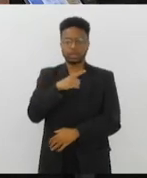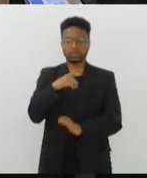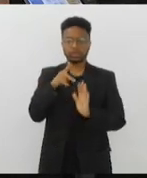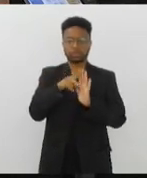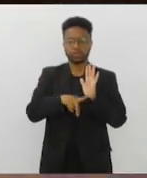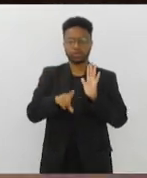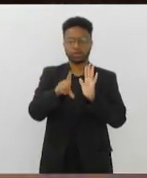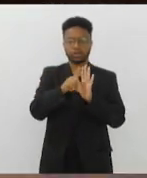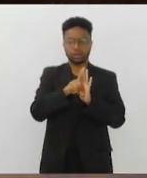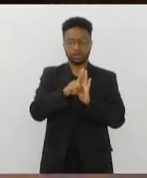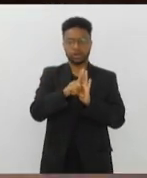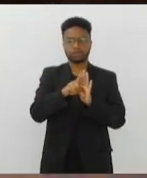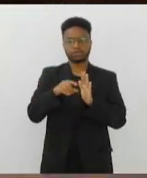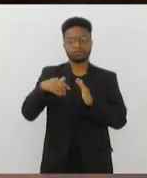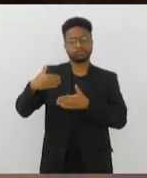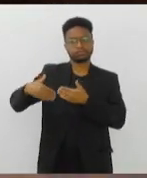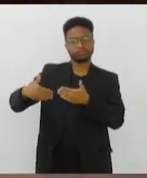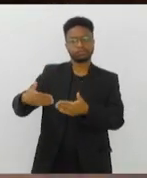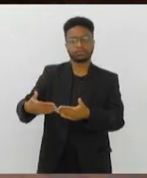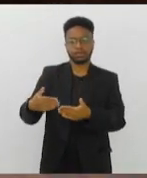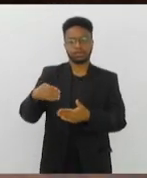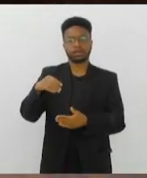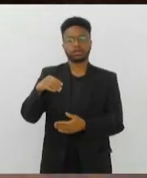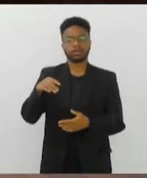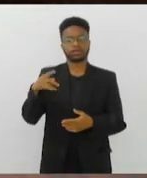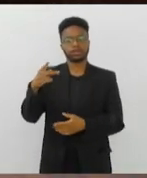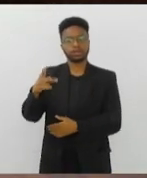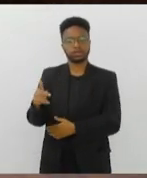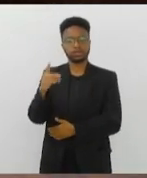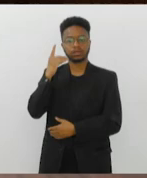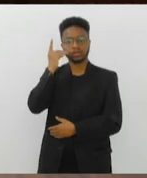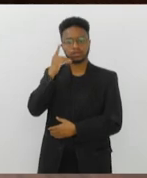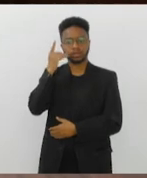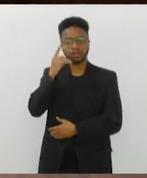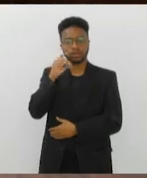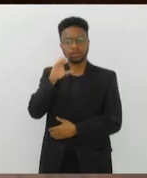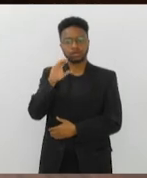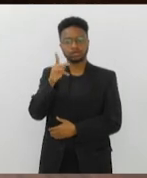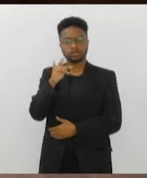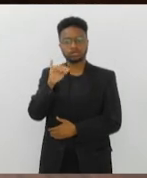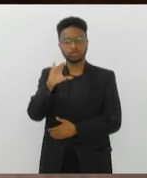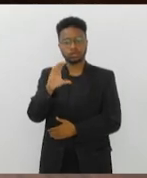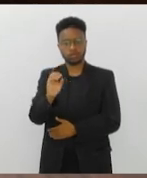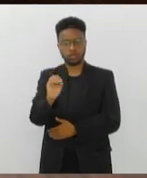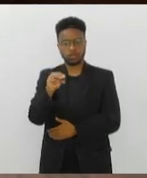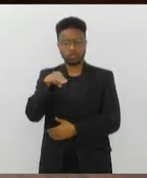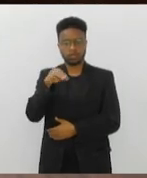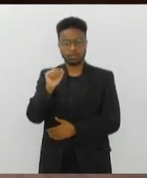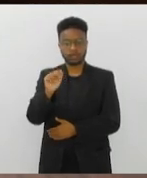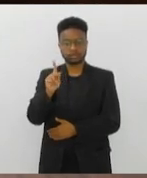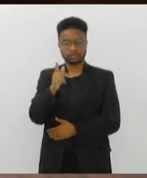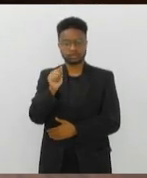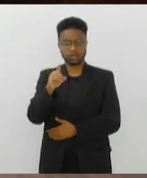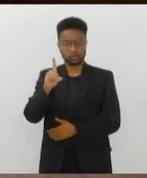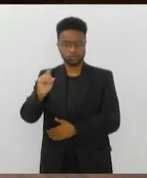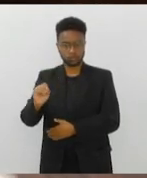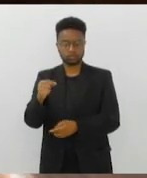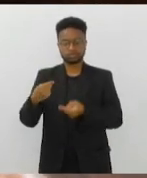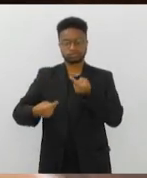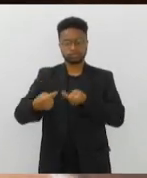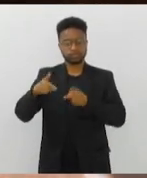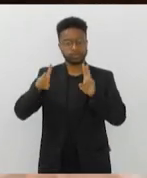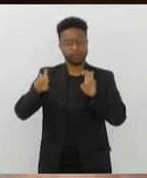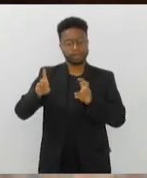lei tramitando do deputado Chico Machado, que trata dessa